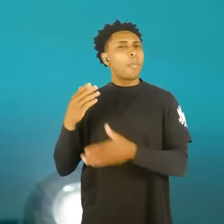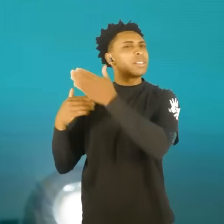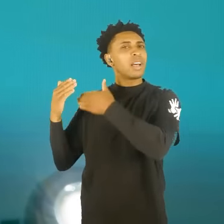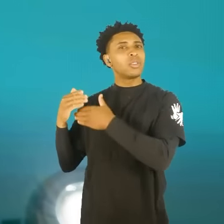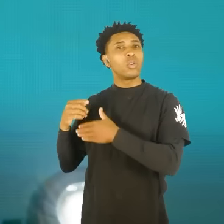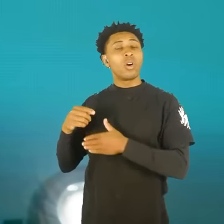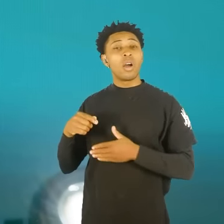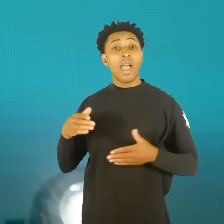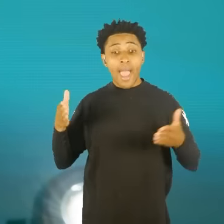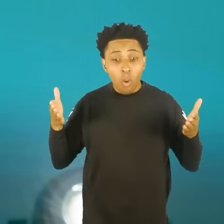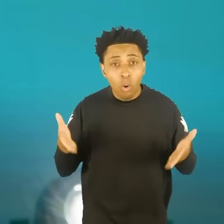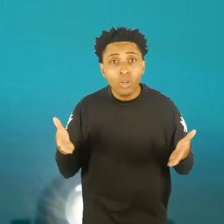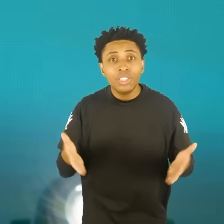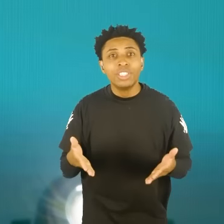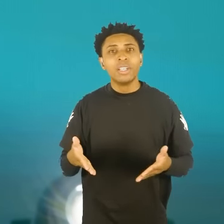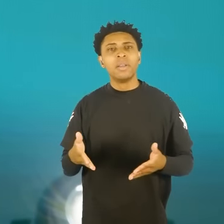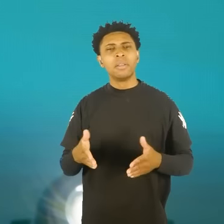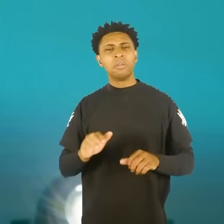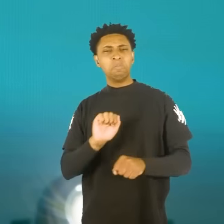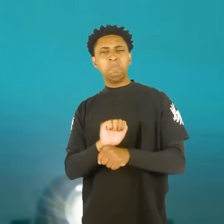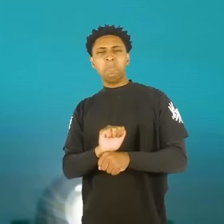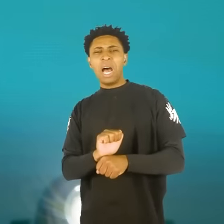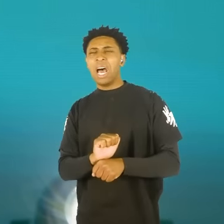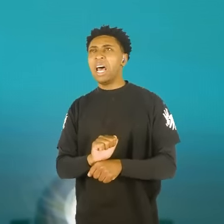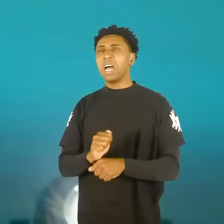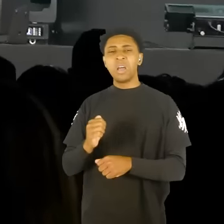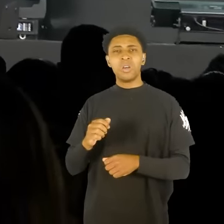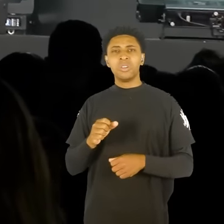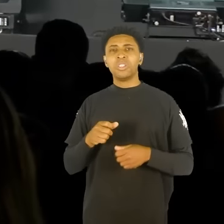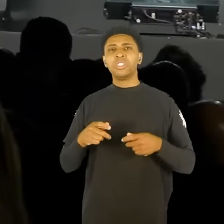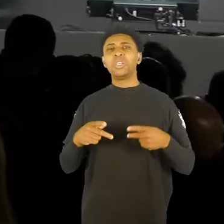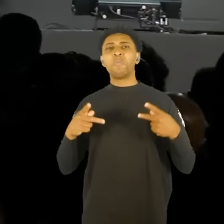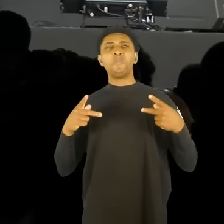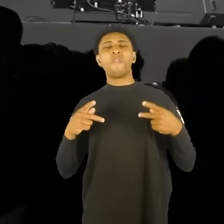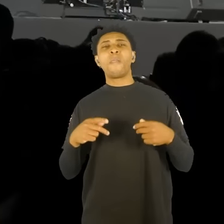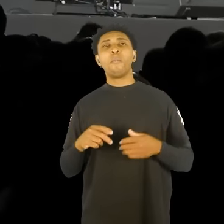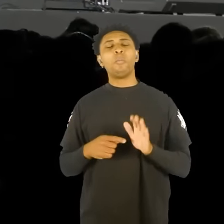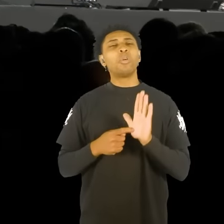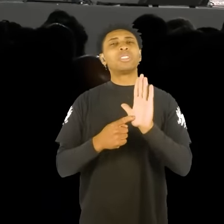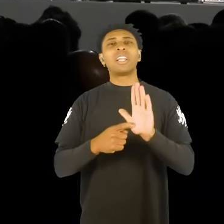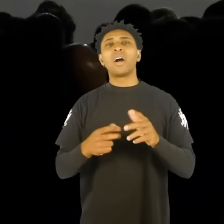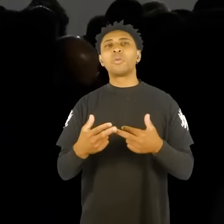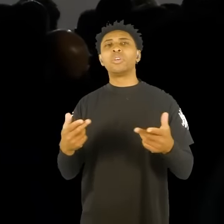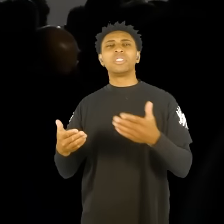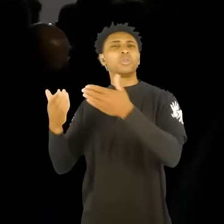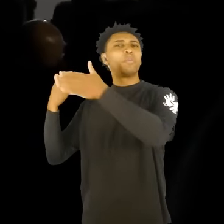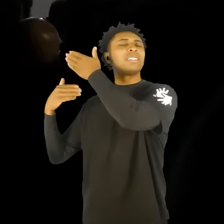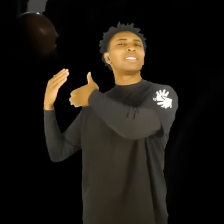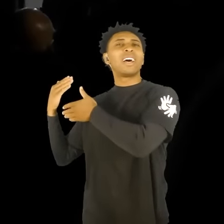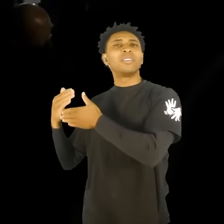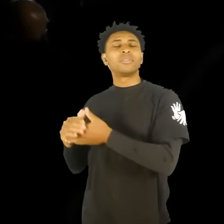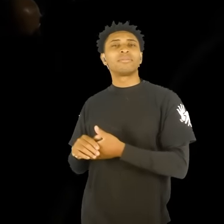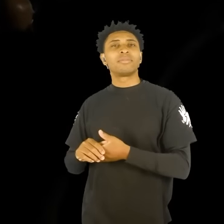hoje. Para de dar carteirada que você foi, que não foi. A Bíblia diz que aquele que está em pé, curte para que não caia. Quem foi, foi. O Pelé